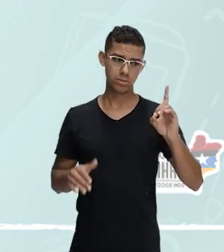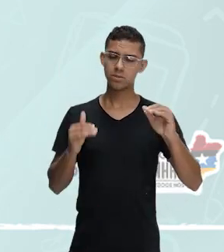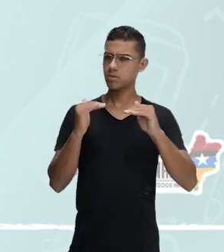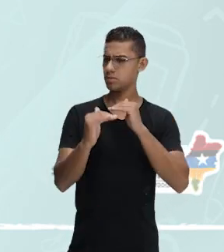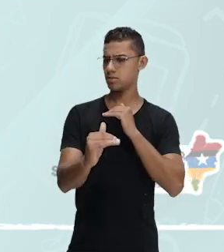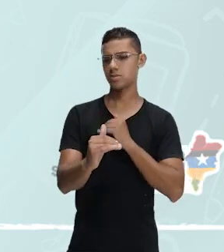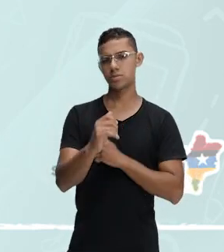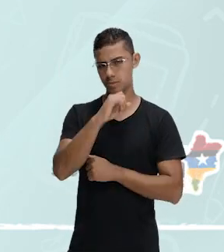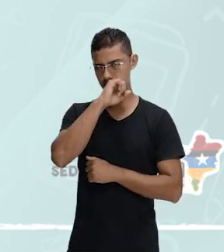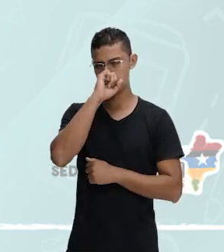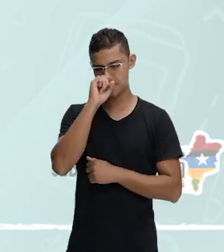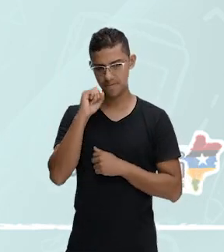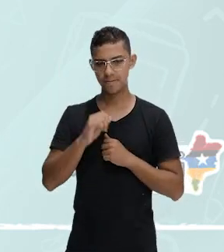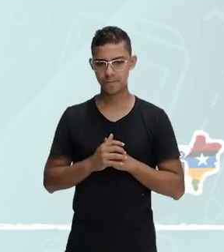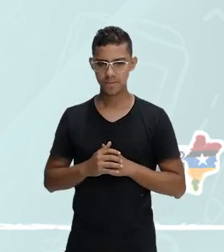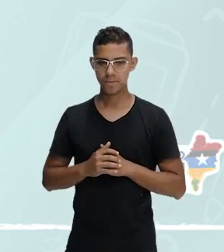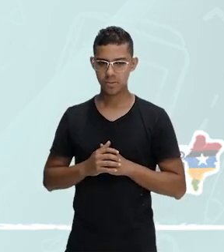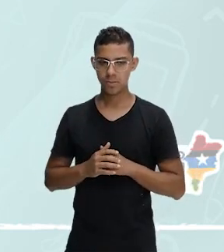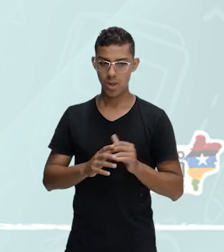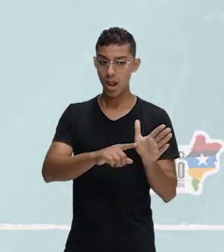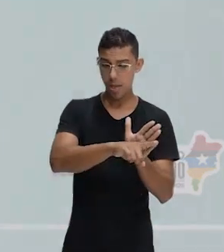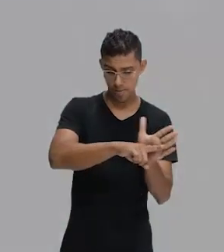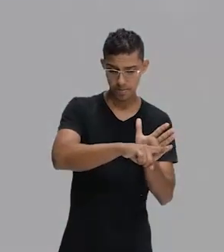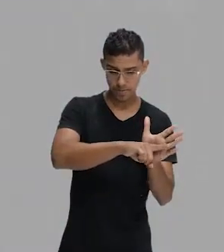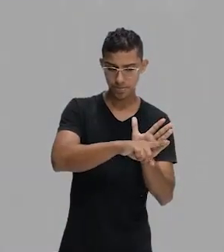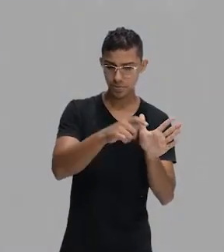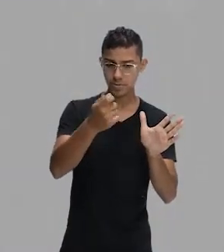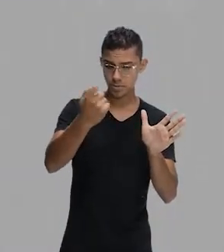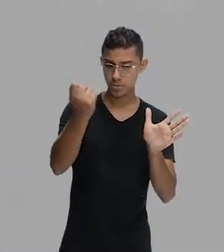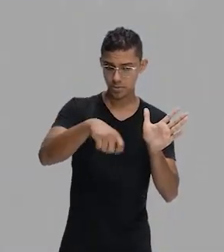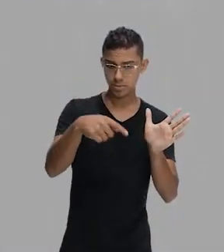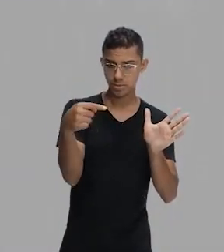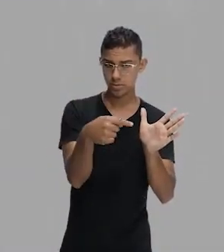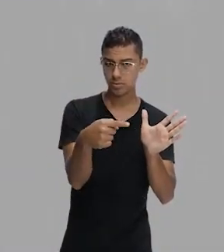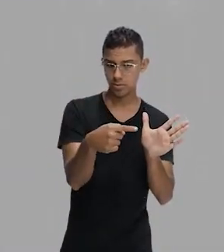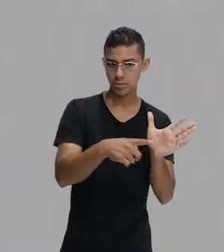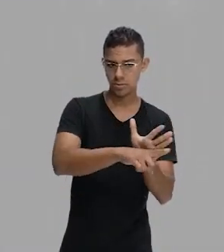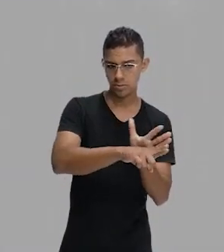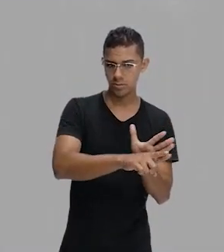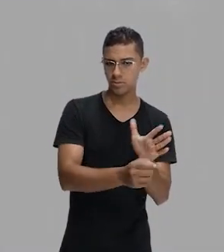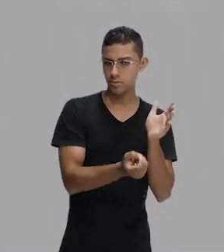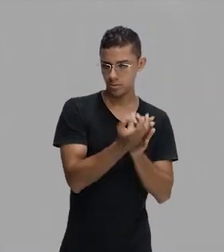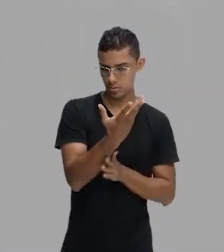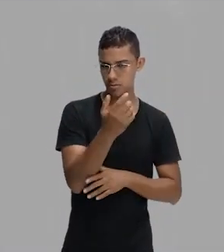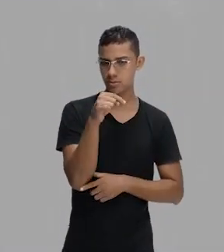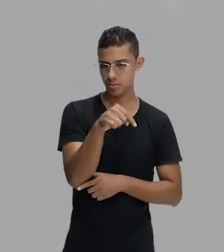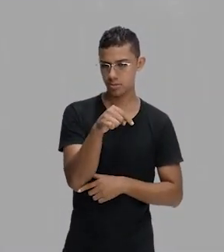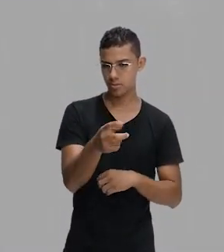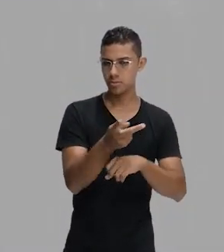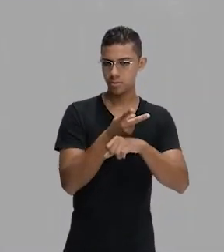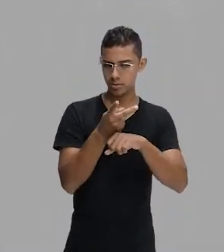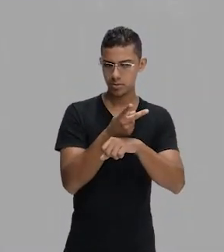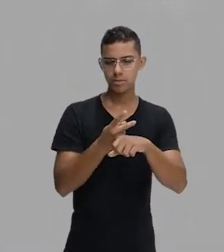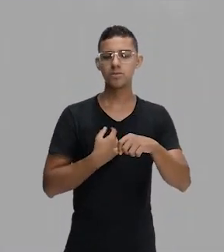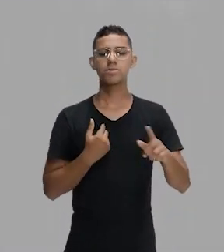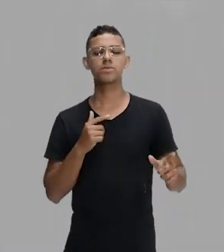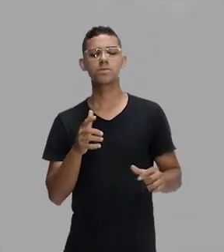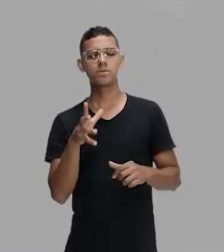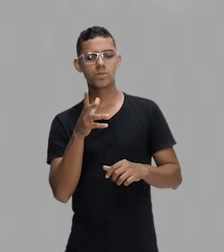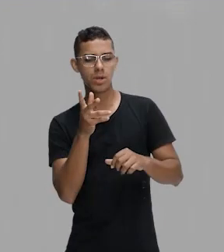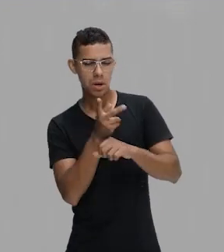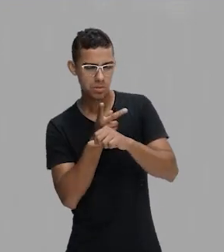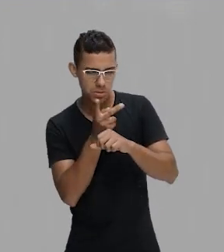incoerente, porque, obviamente, a pesquisa, obviamente, aquilo que é produzido, obviamente, aquilo que nós estamos ali,